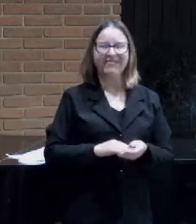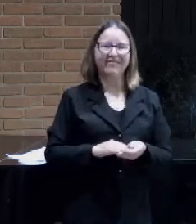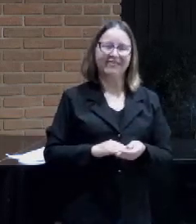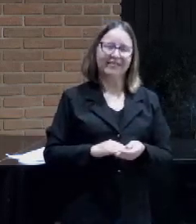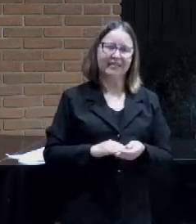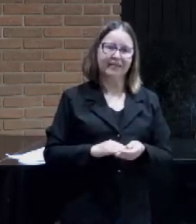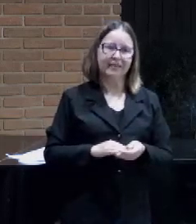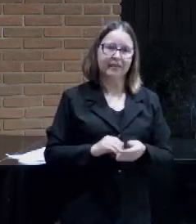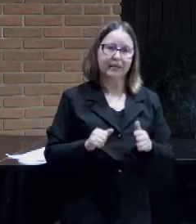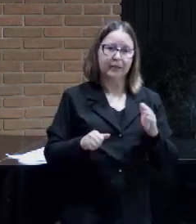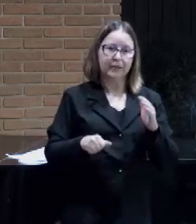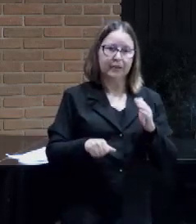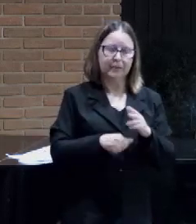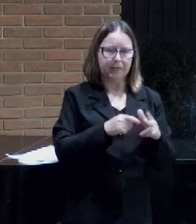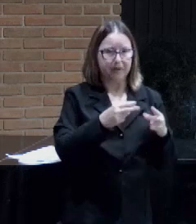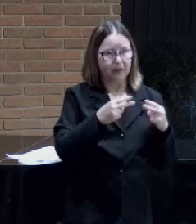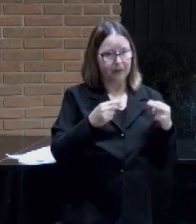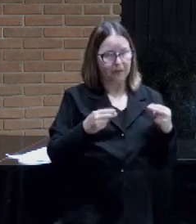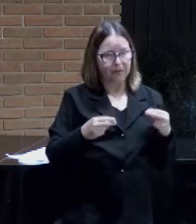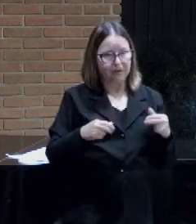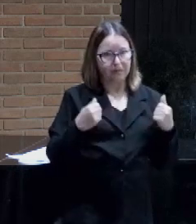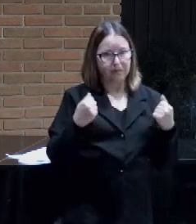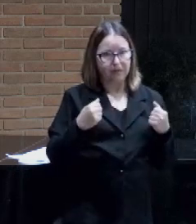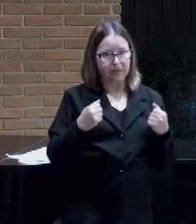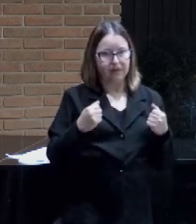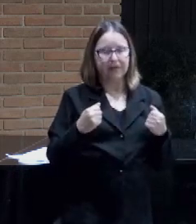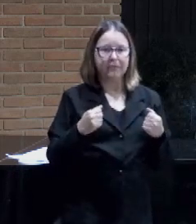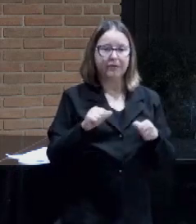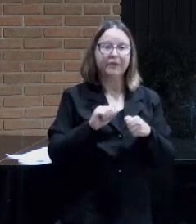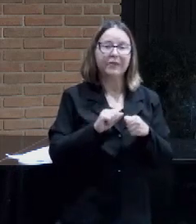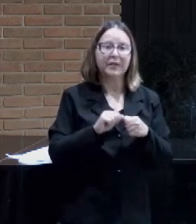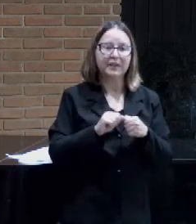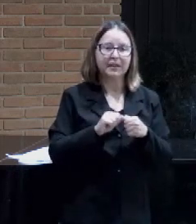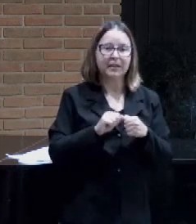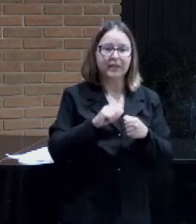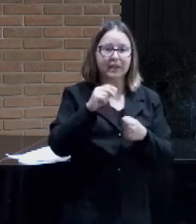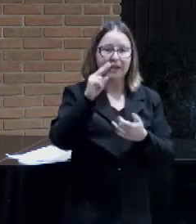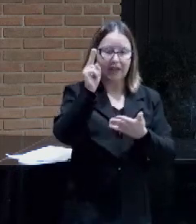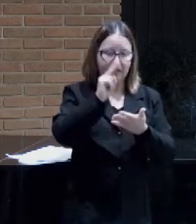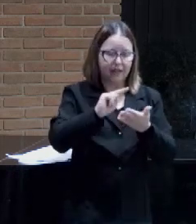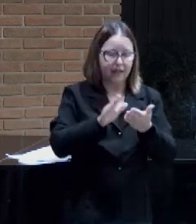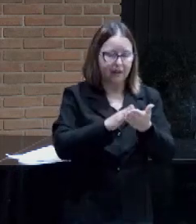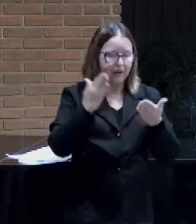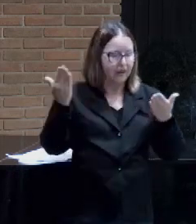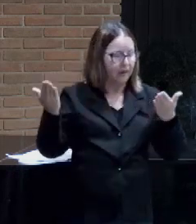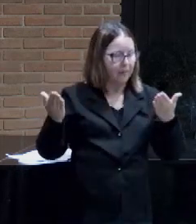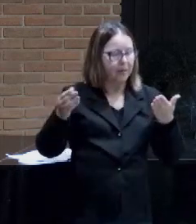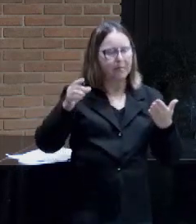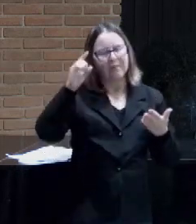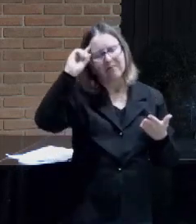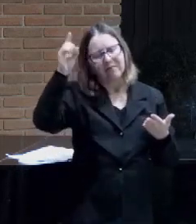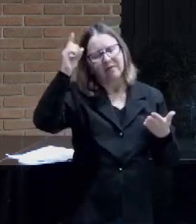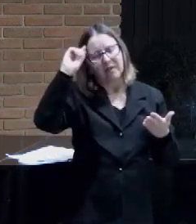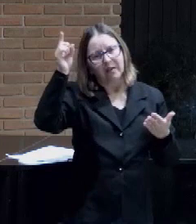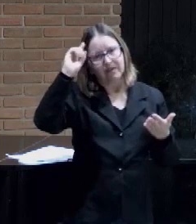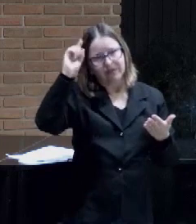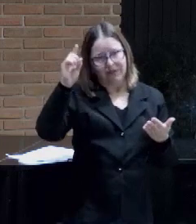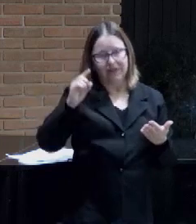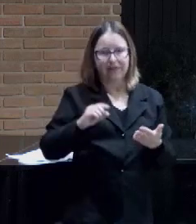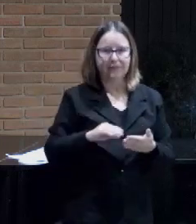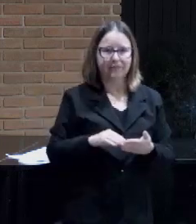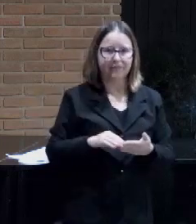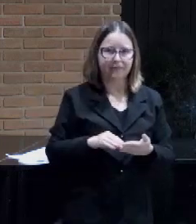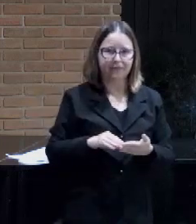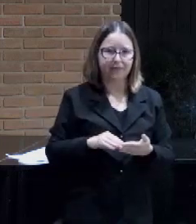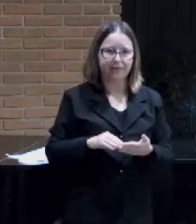primeira coisa é, invista tempo lendo a Bíblia. Leia a Bíblia todos os dias. Busque fazer um plano de leitura. Você consegue ler a